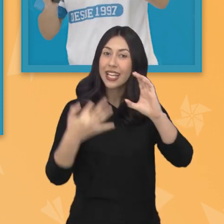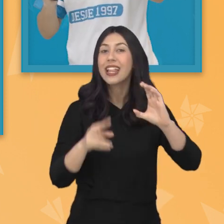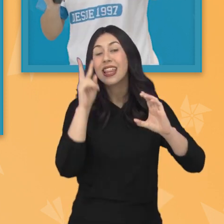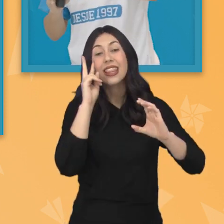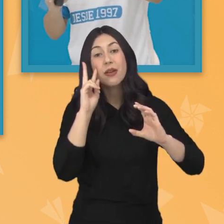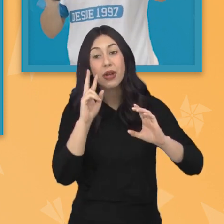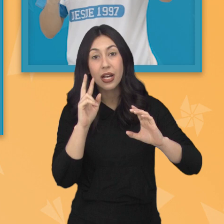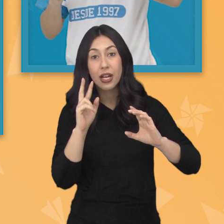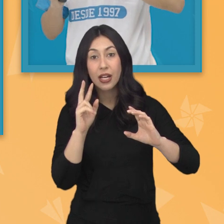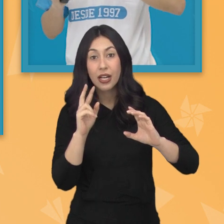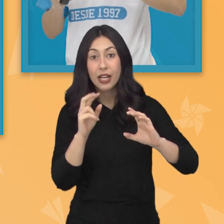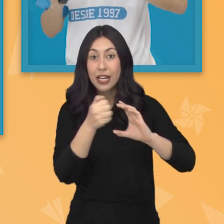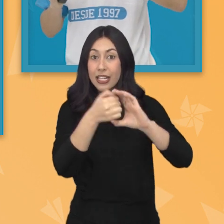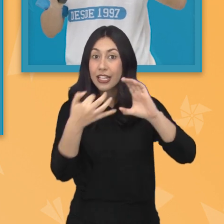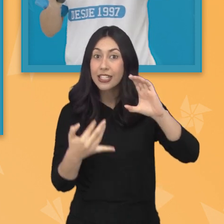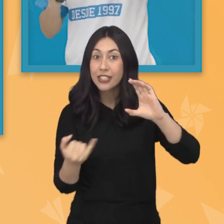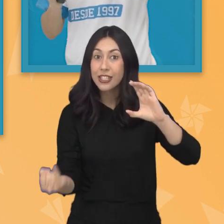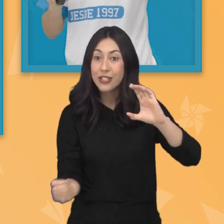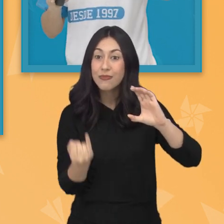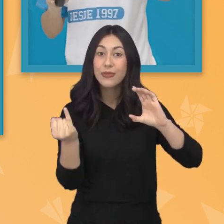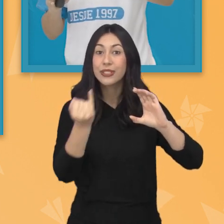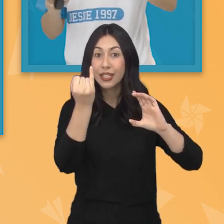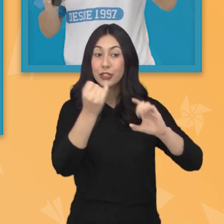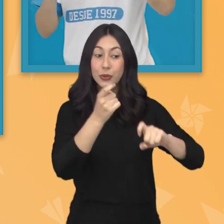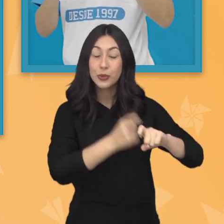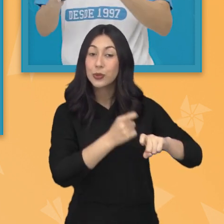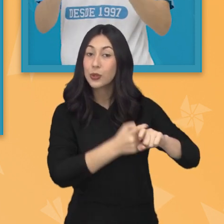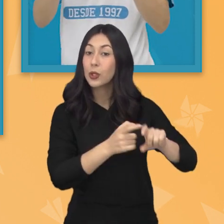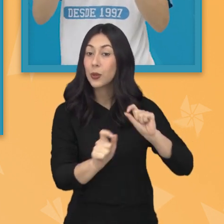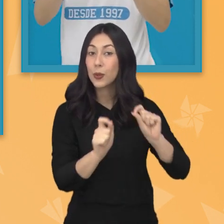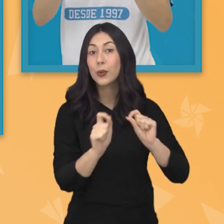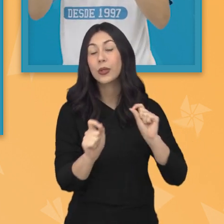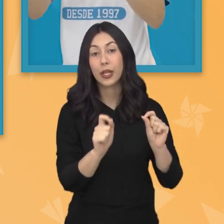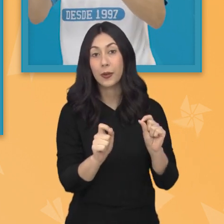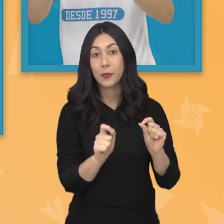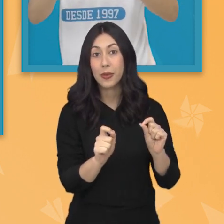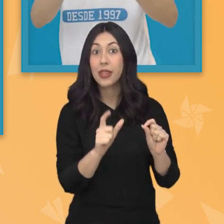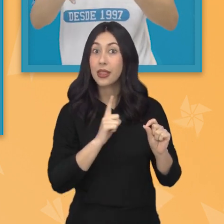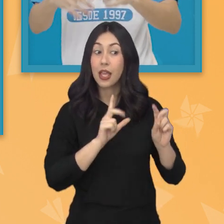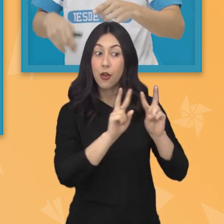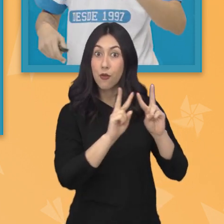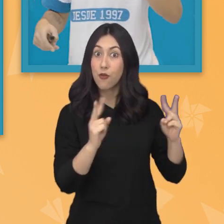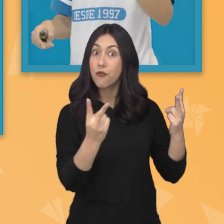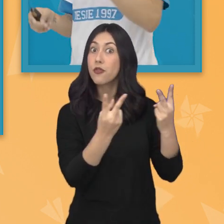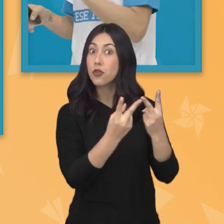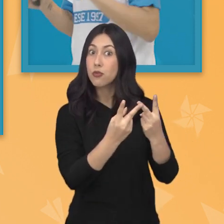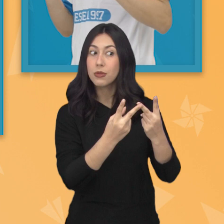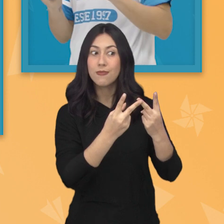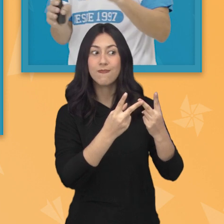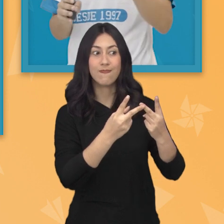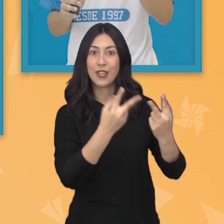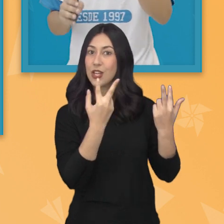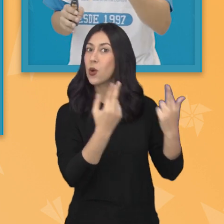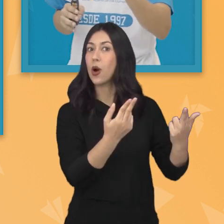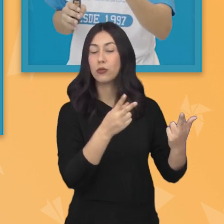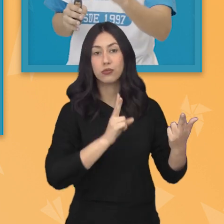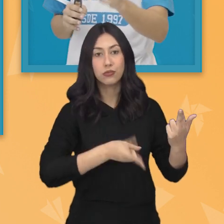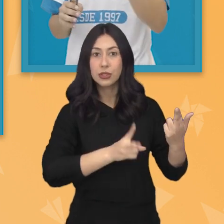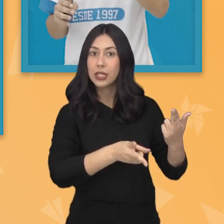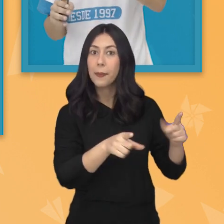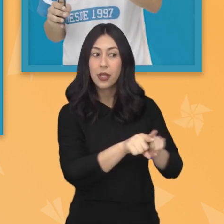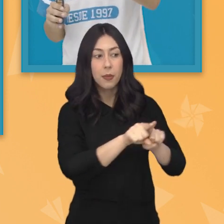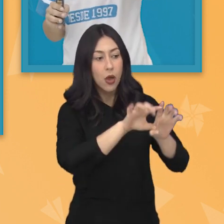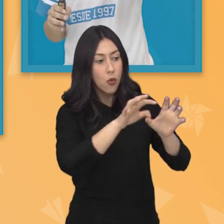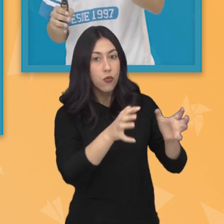falei? As características importantes do estado sólido, que ele possui volume e forma definido. Na água, ela possui volume